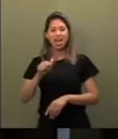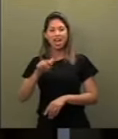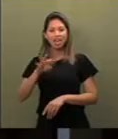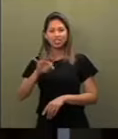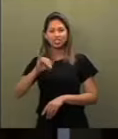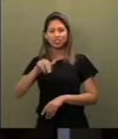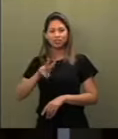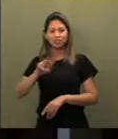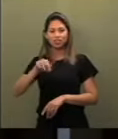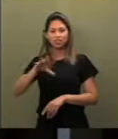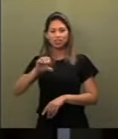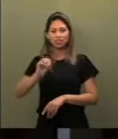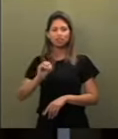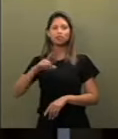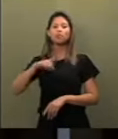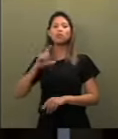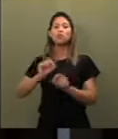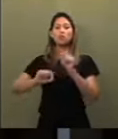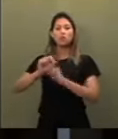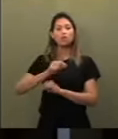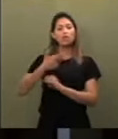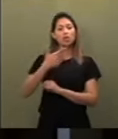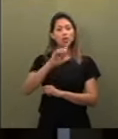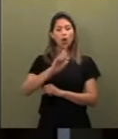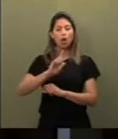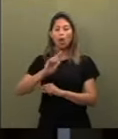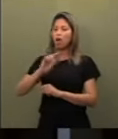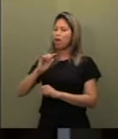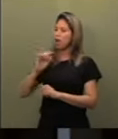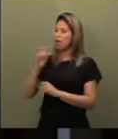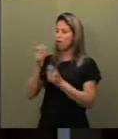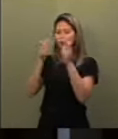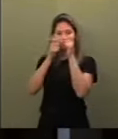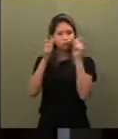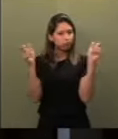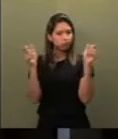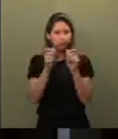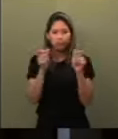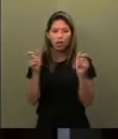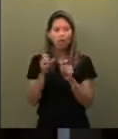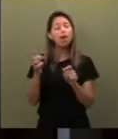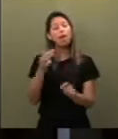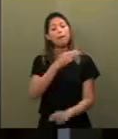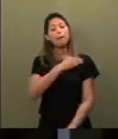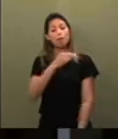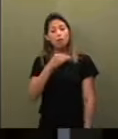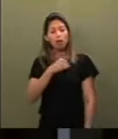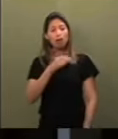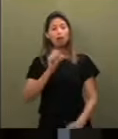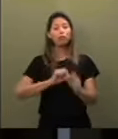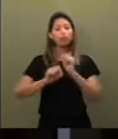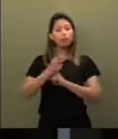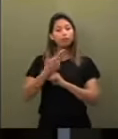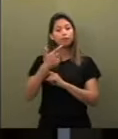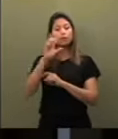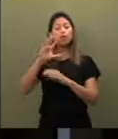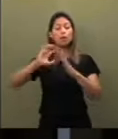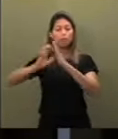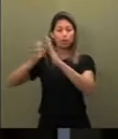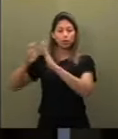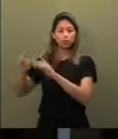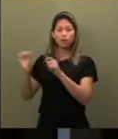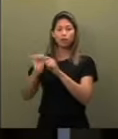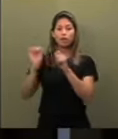político numa escalada, uma escandalosa, na realidade, militância partidária, ao fazer a palestra